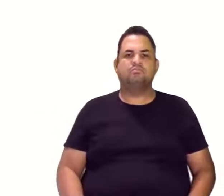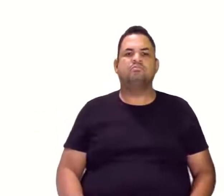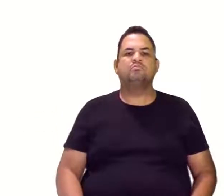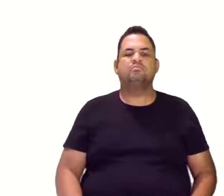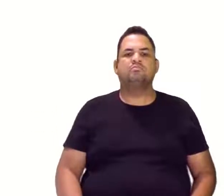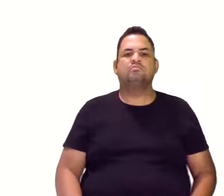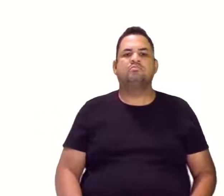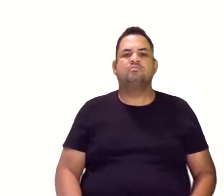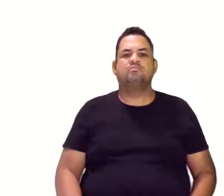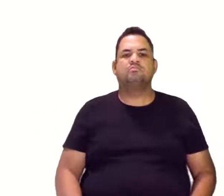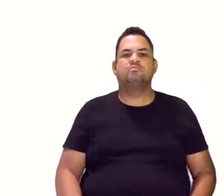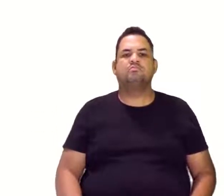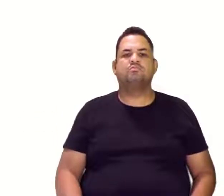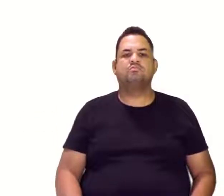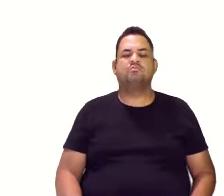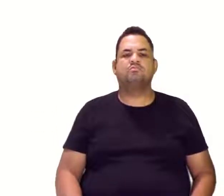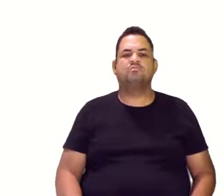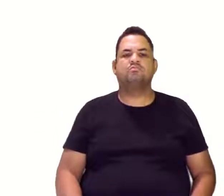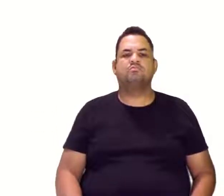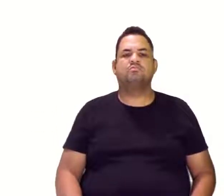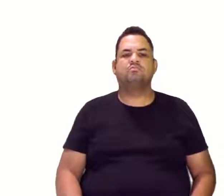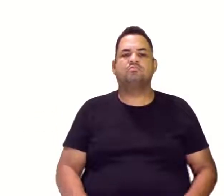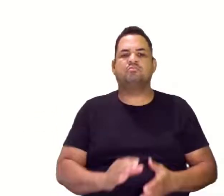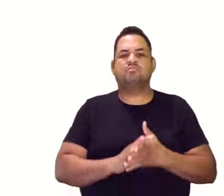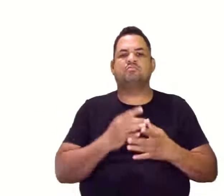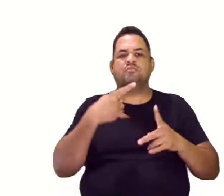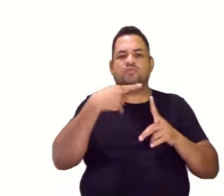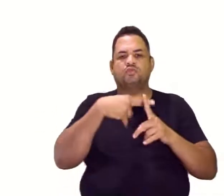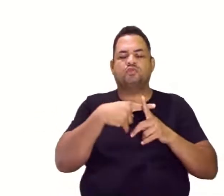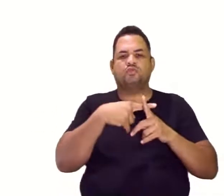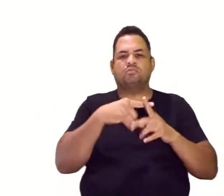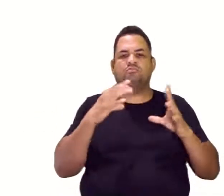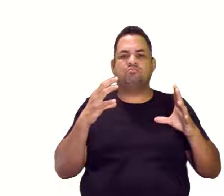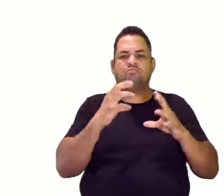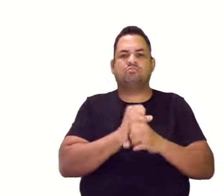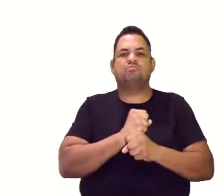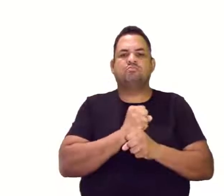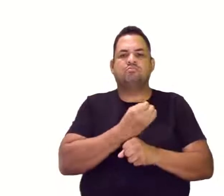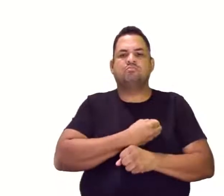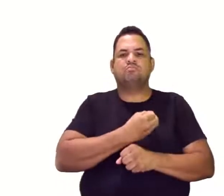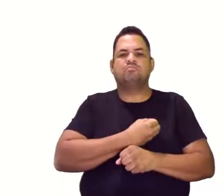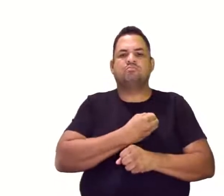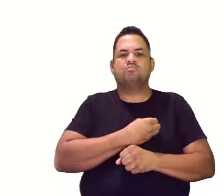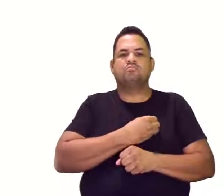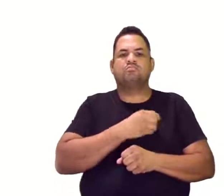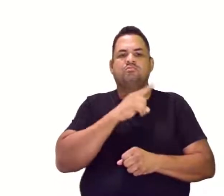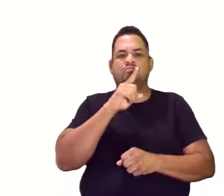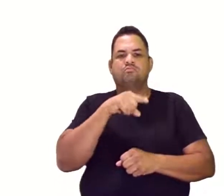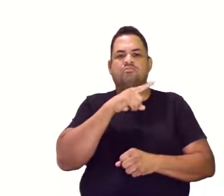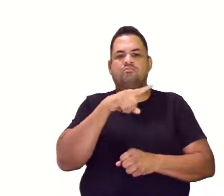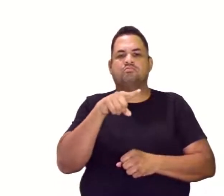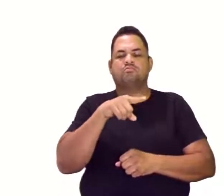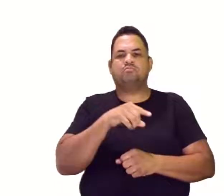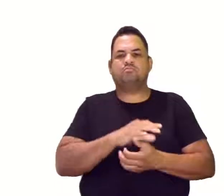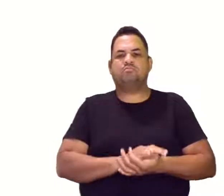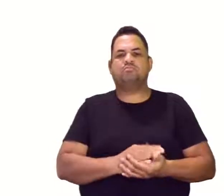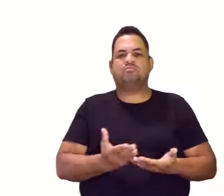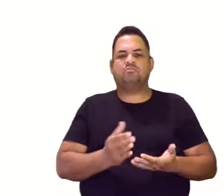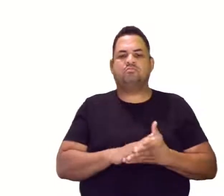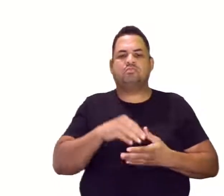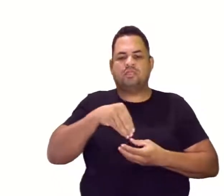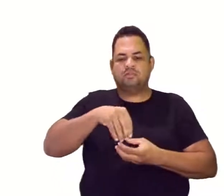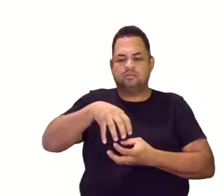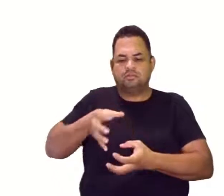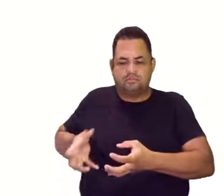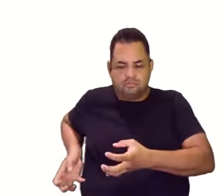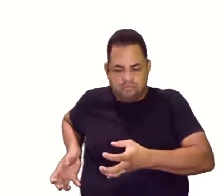A palavra-chave. Soma dos números marcados na garrafa. Lá no meio do contexto apareceu isso, que ao derrubar as